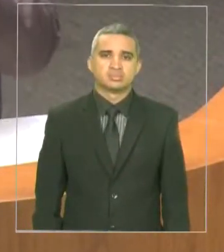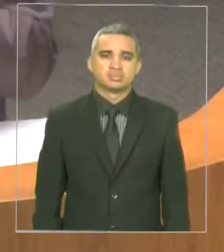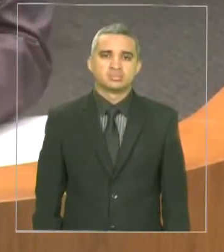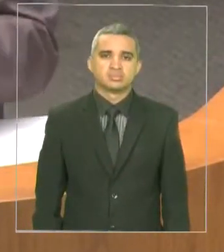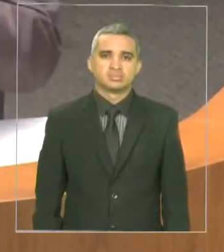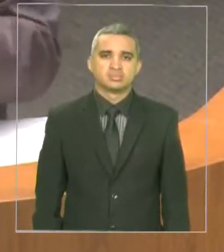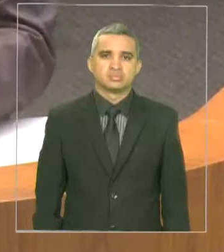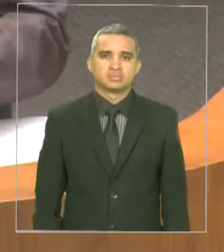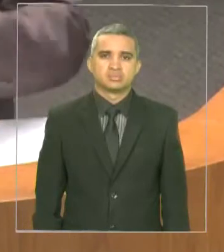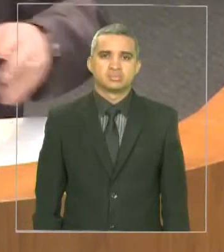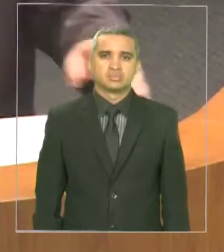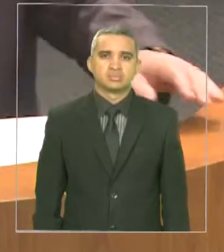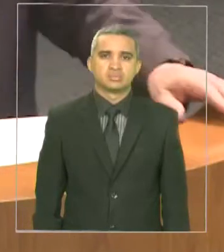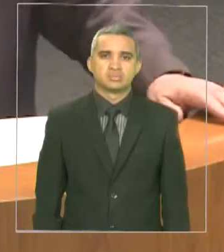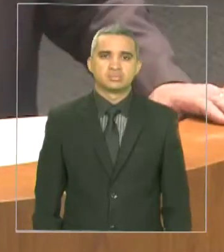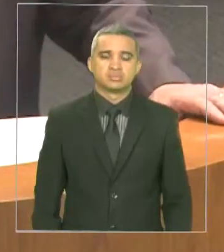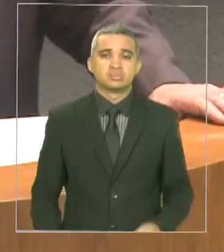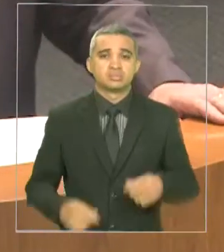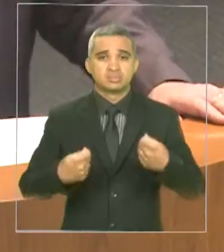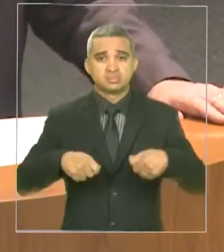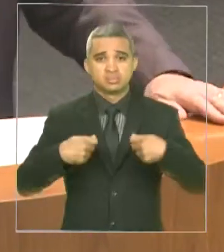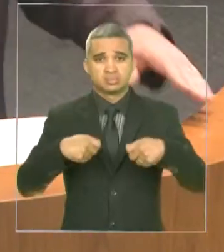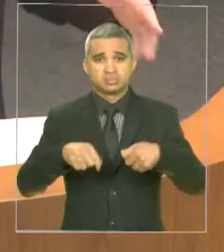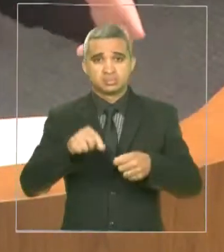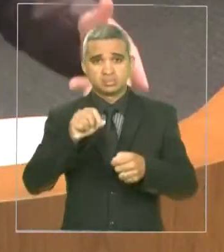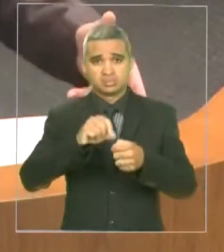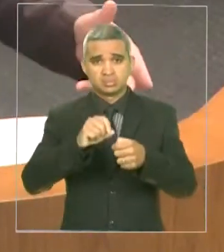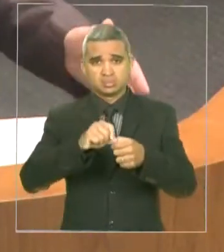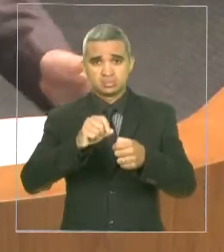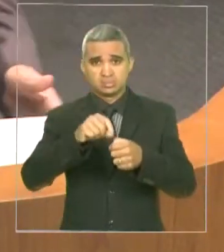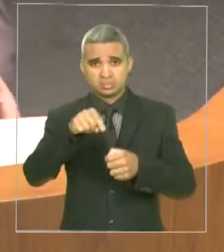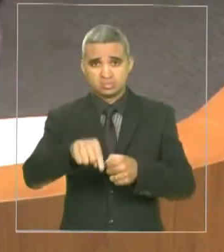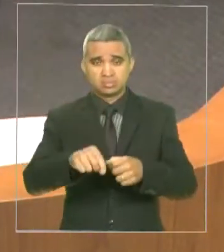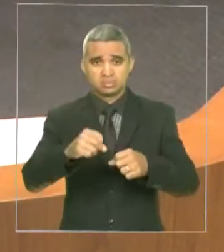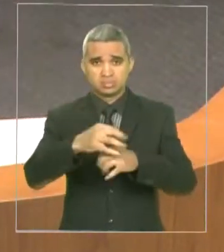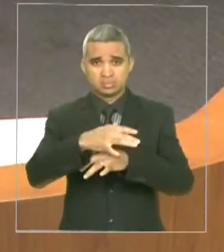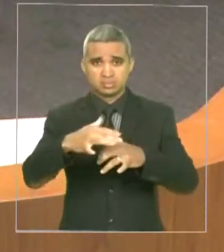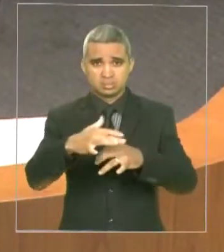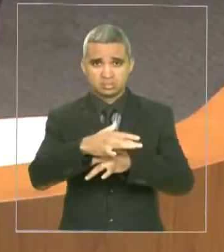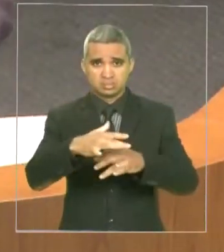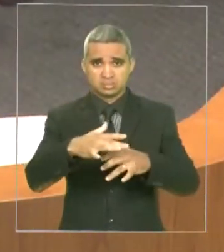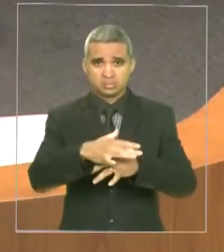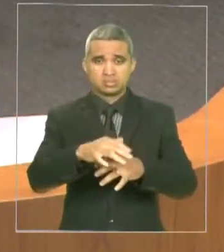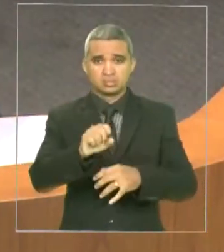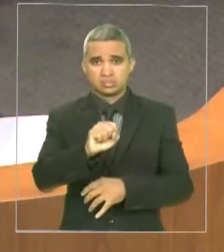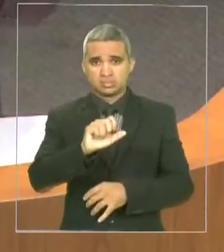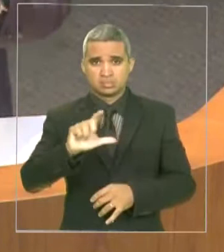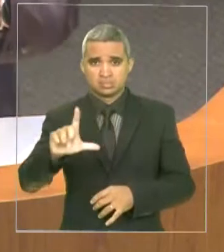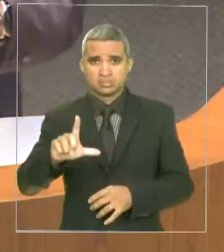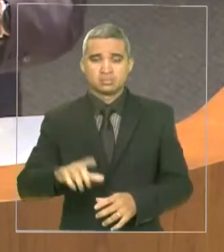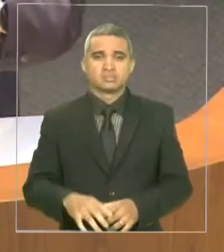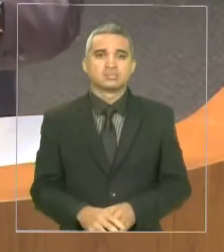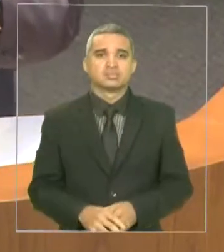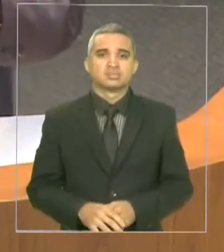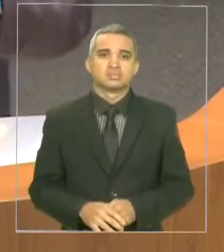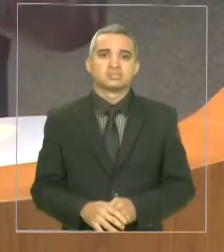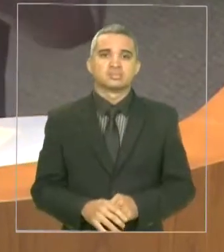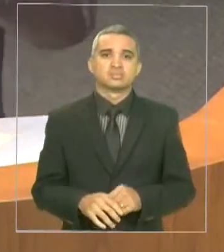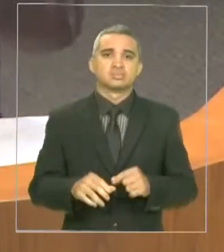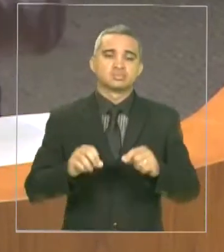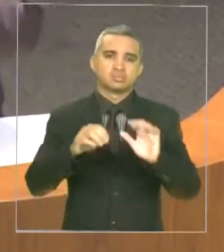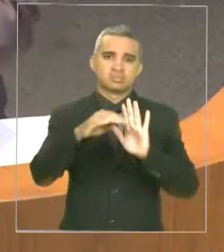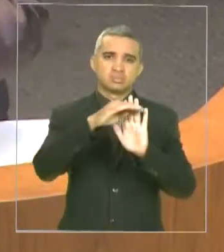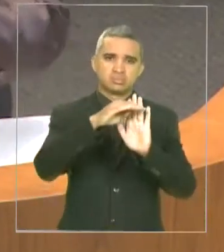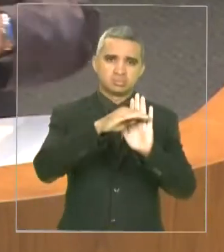instalado em nossa cidade um evento que desse eco, que